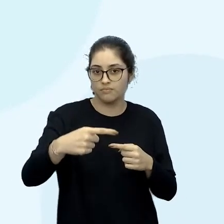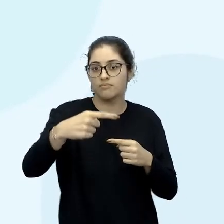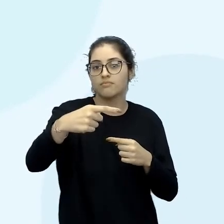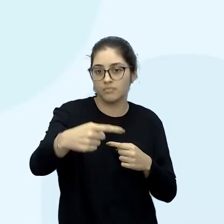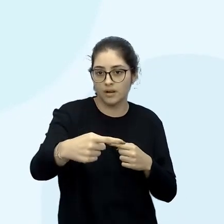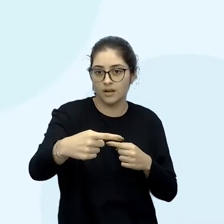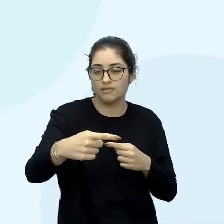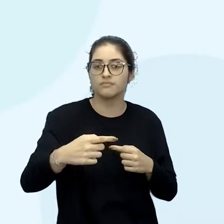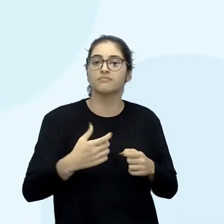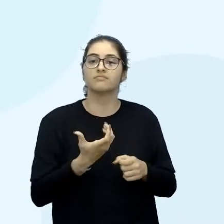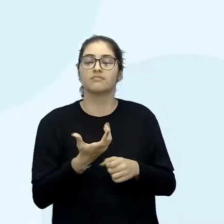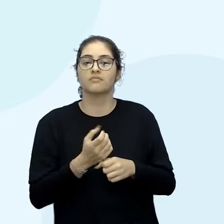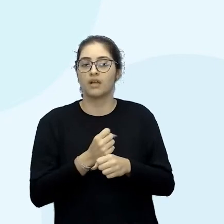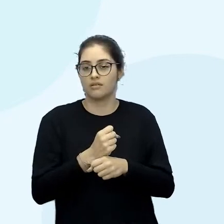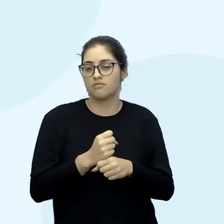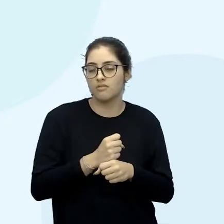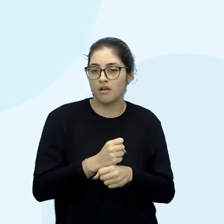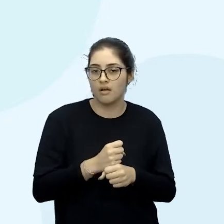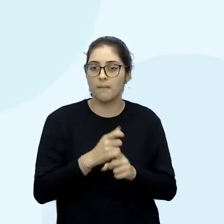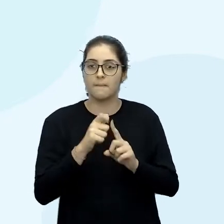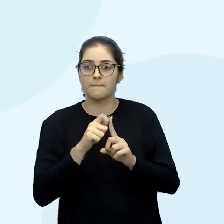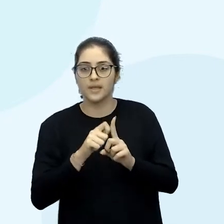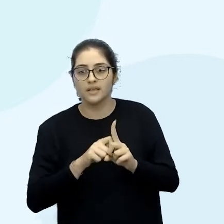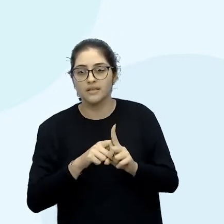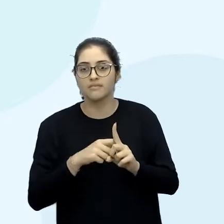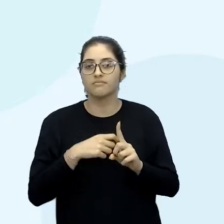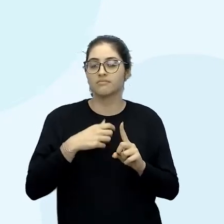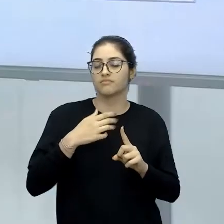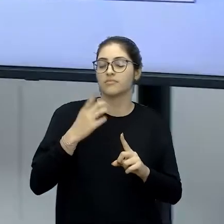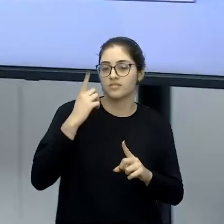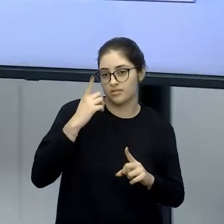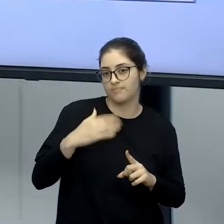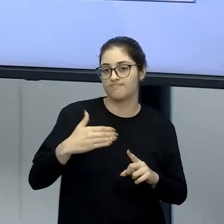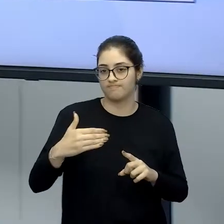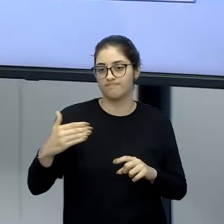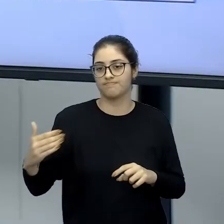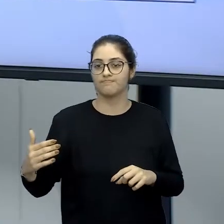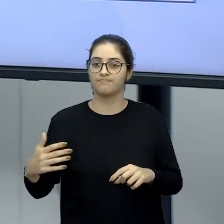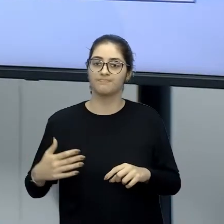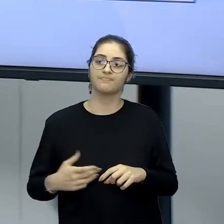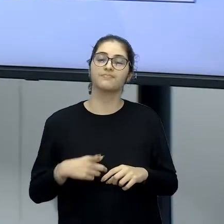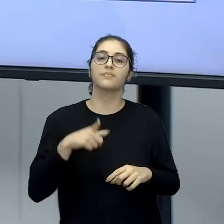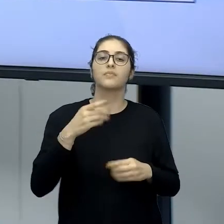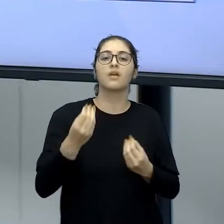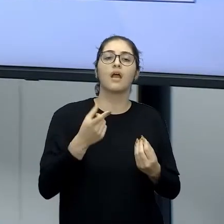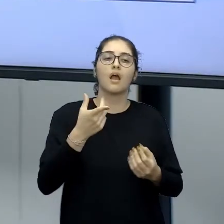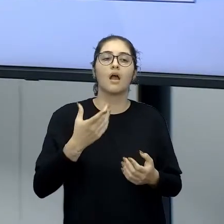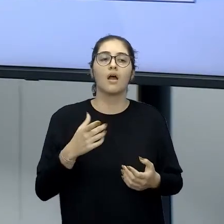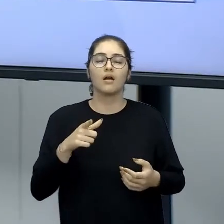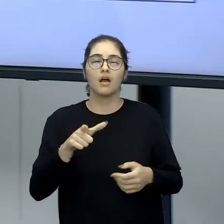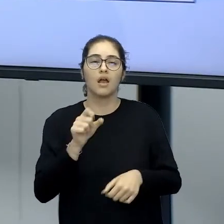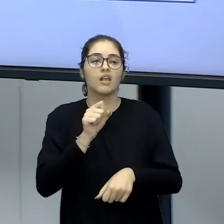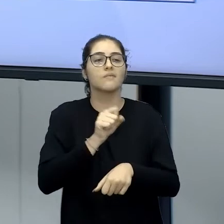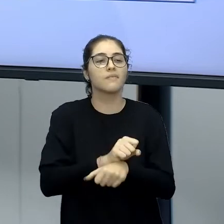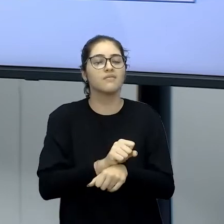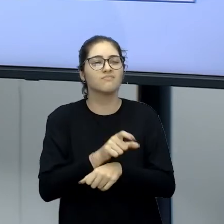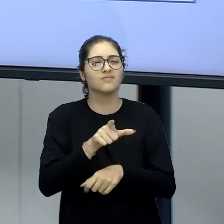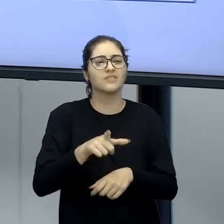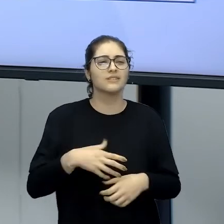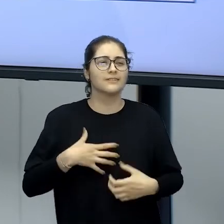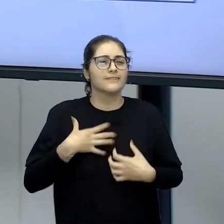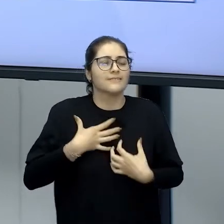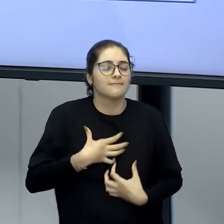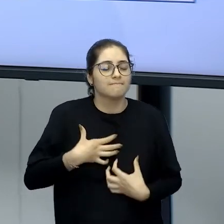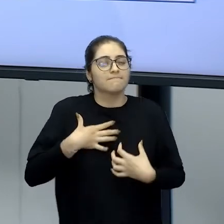prazo. Quanto que a gente quer esperar? Quanto que a gente quer esperar? Quanto que a gente consegue guardar essa